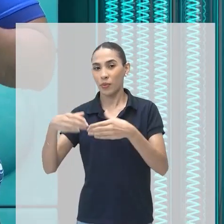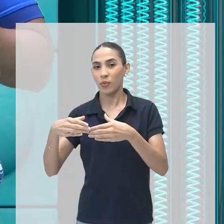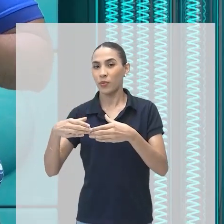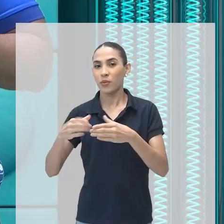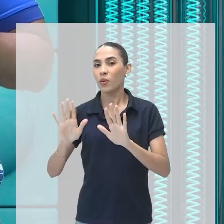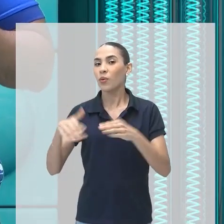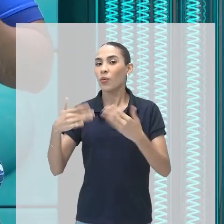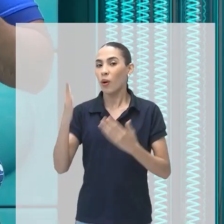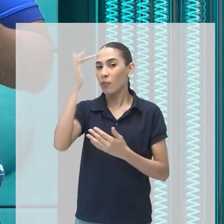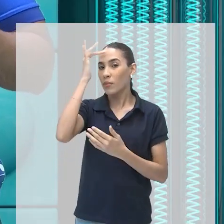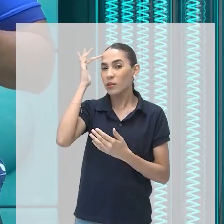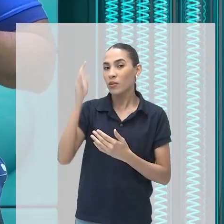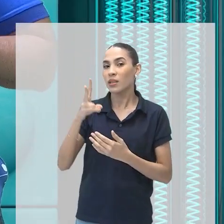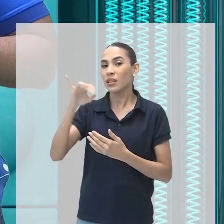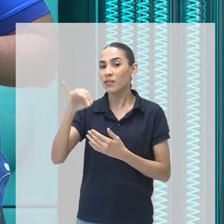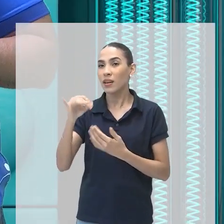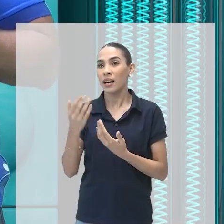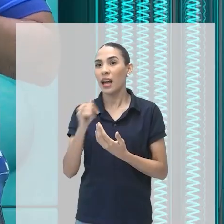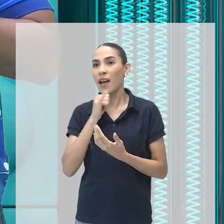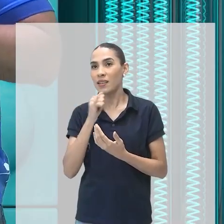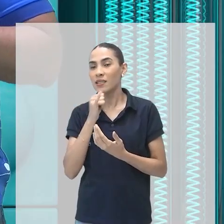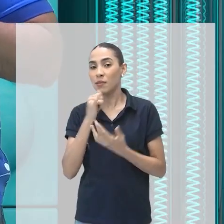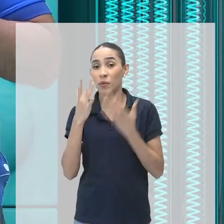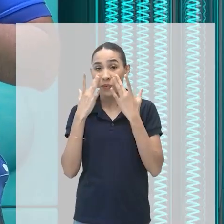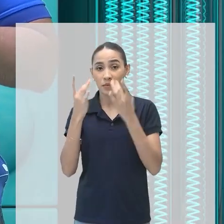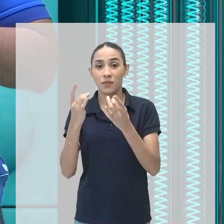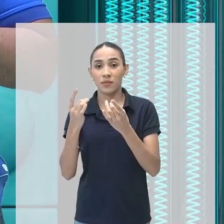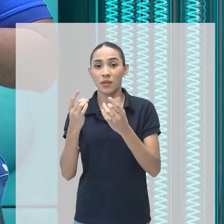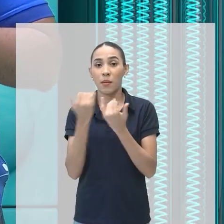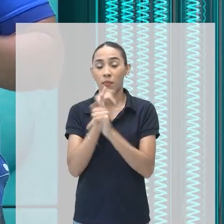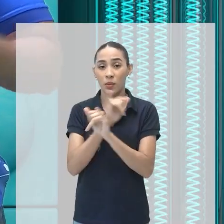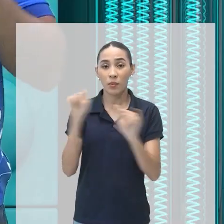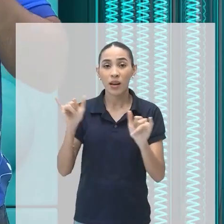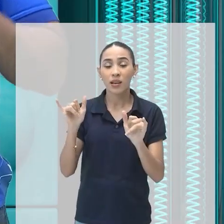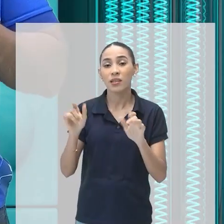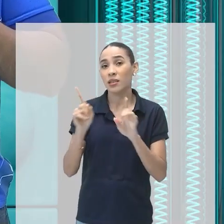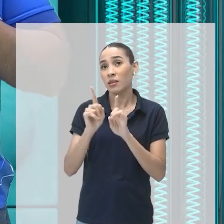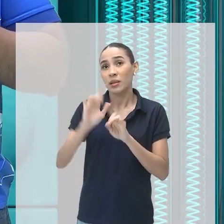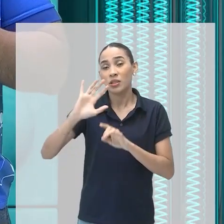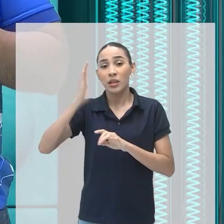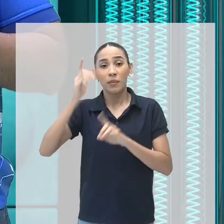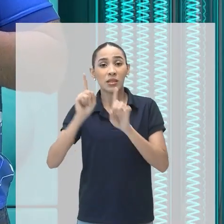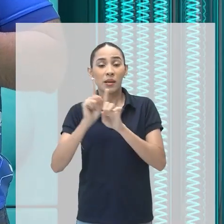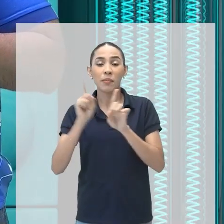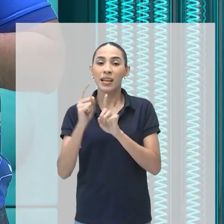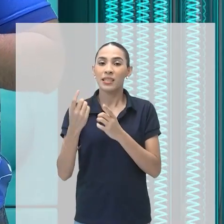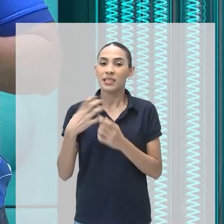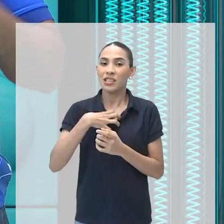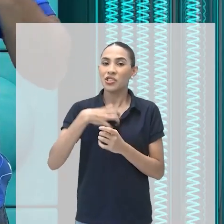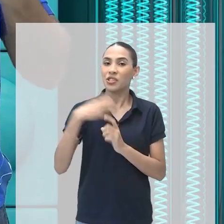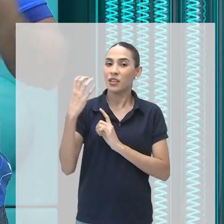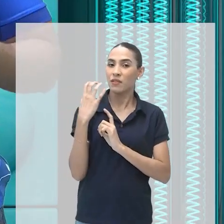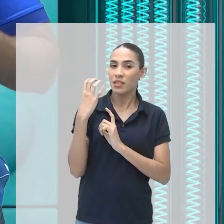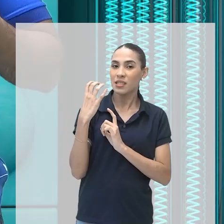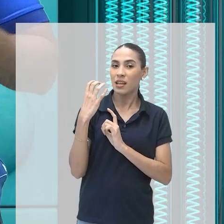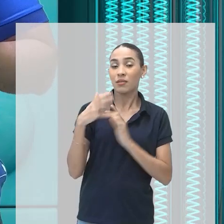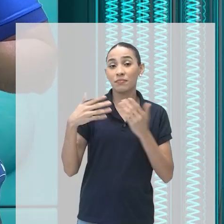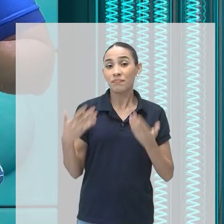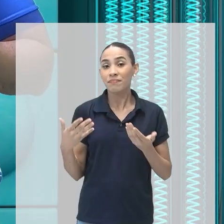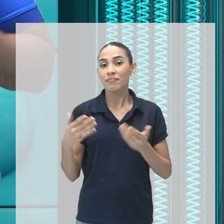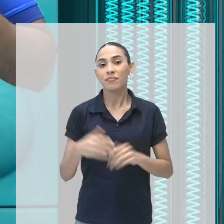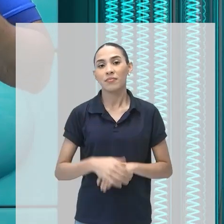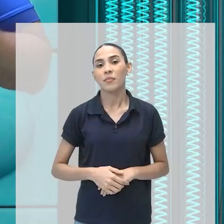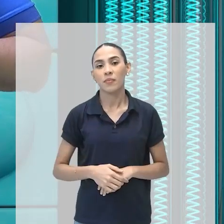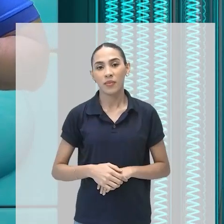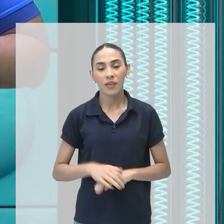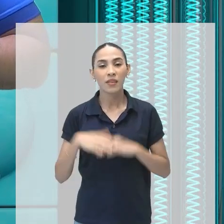são as pessoas que irão consumir essa propaganda e, de repente, ser influenciadas por ela? E aí,